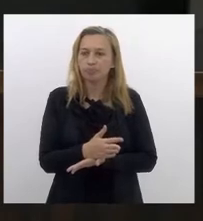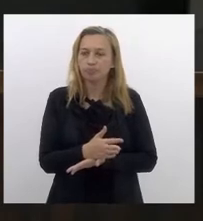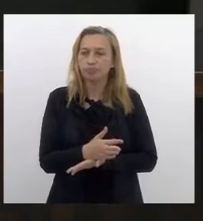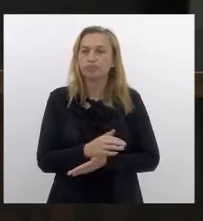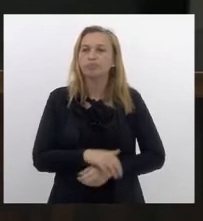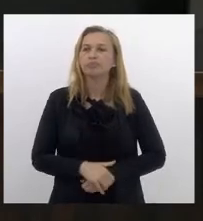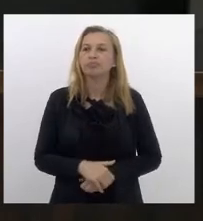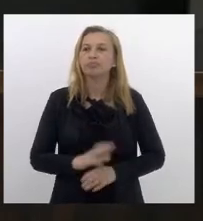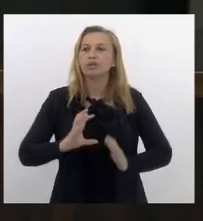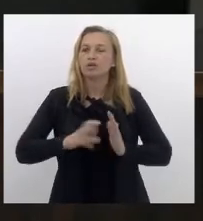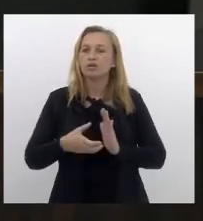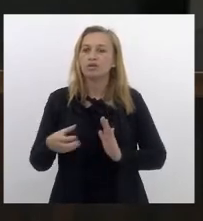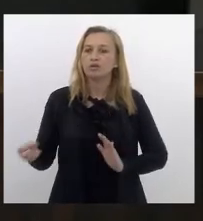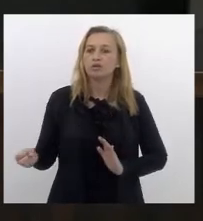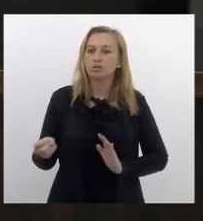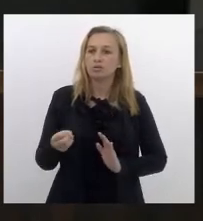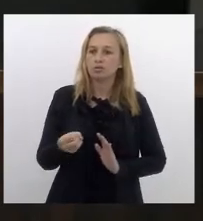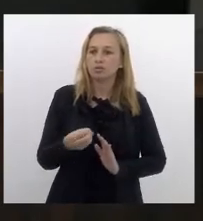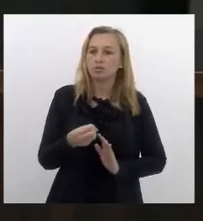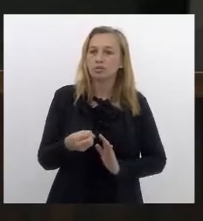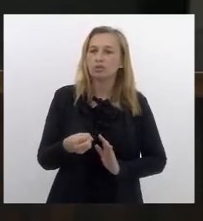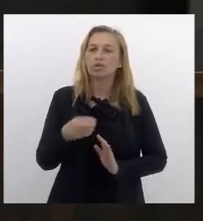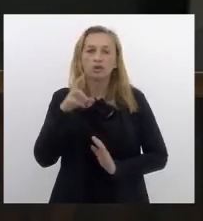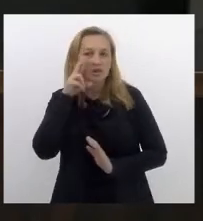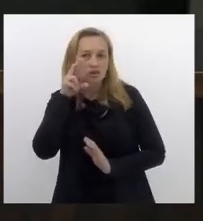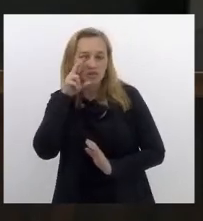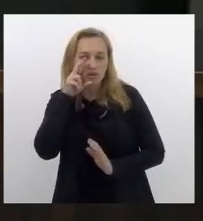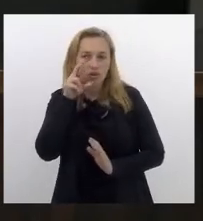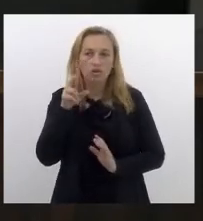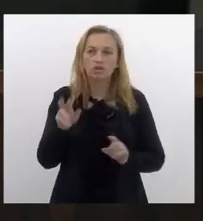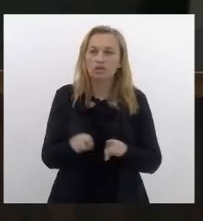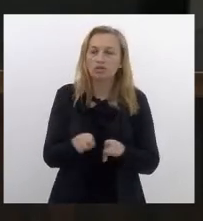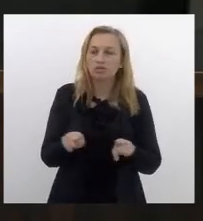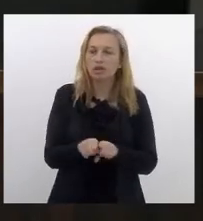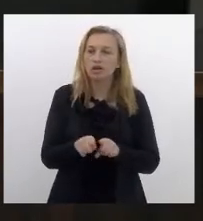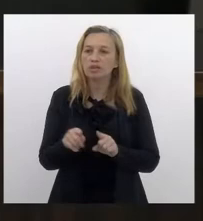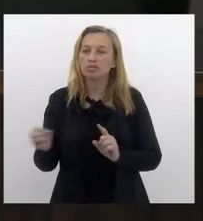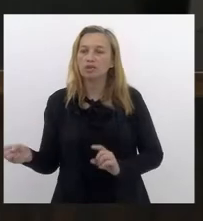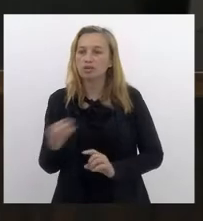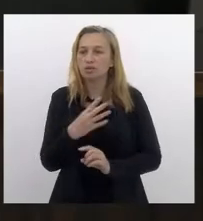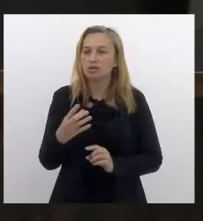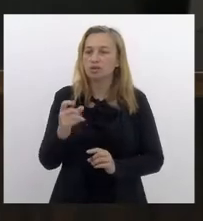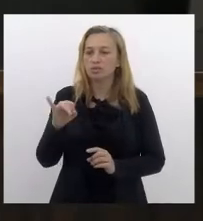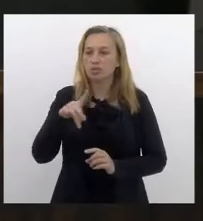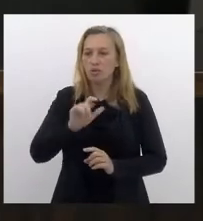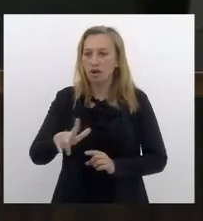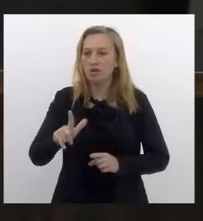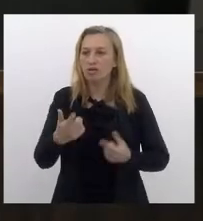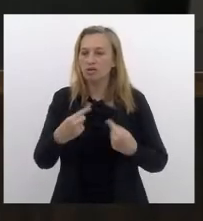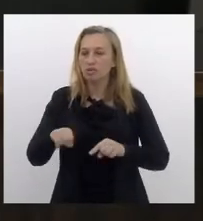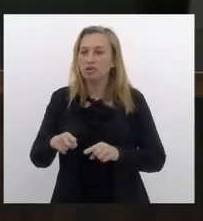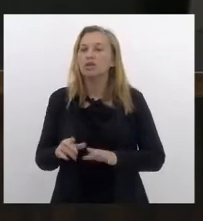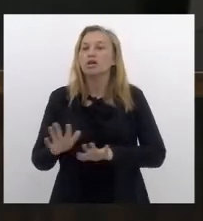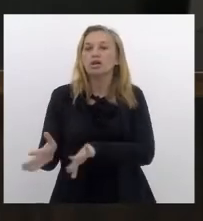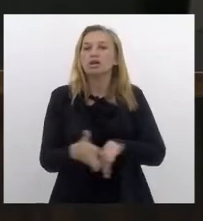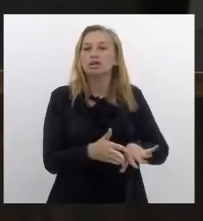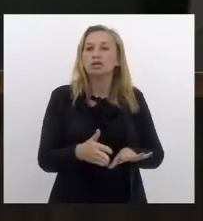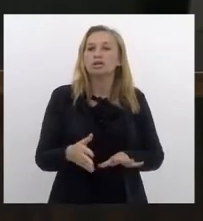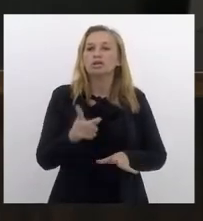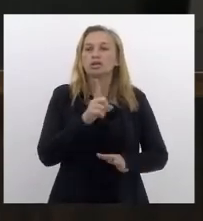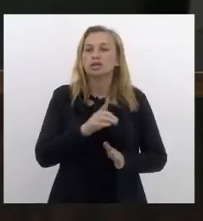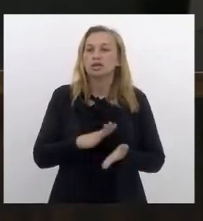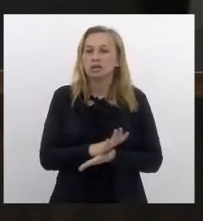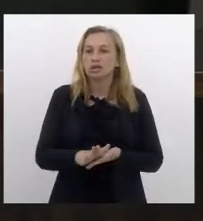a promulgação com o voto contrário do deputado Rosenberg Reis e abstenção do novo do deputado Samuel Malafaia. Nada a tratar na segunda sessão extraordinária do dia mesmo,